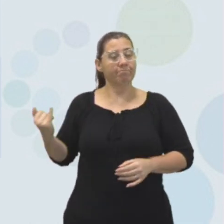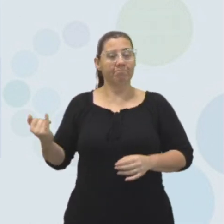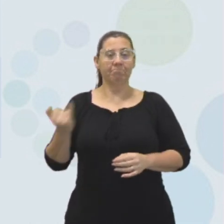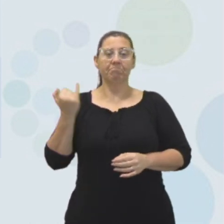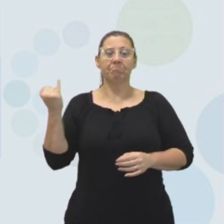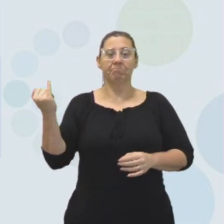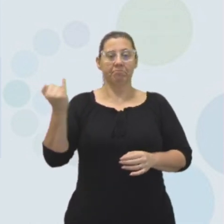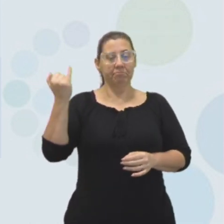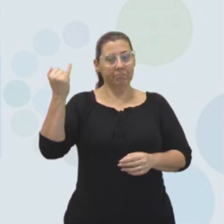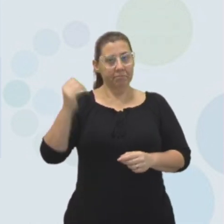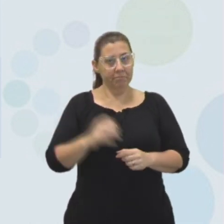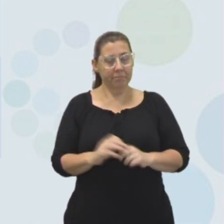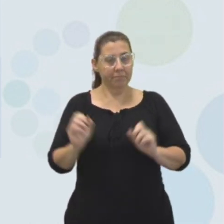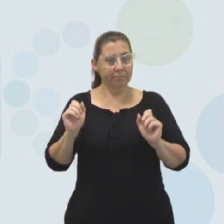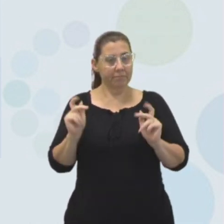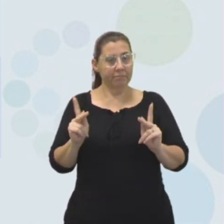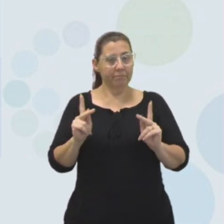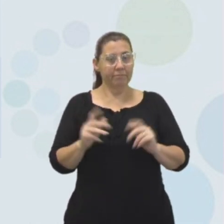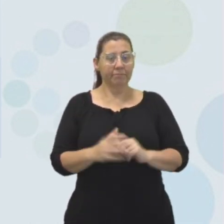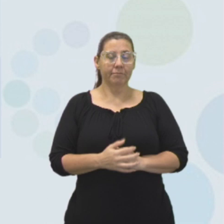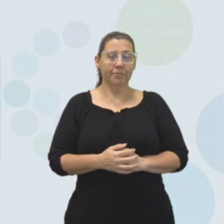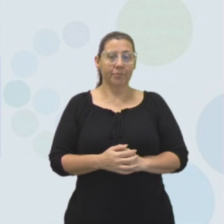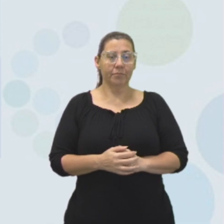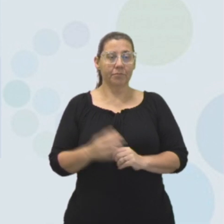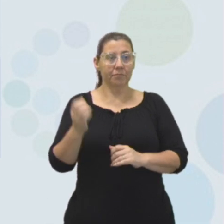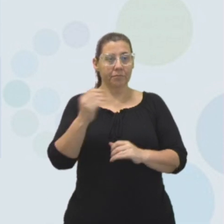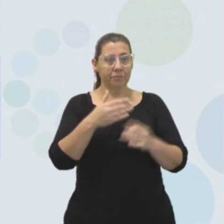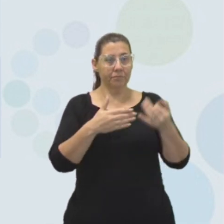importantíssimo, ok? Próximo slide.